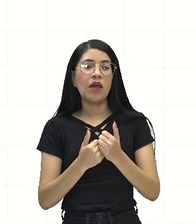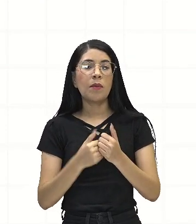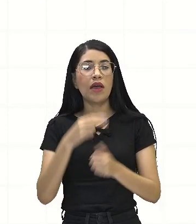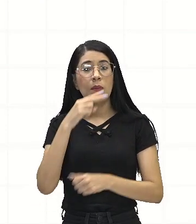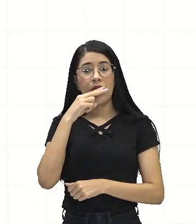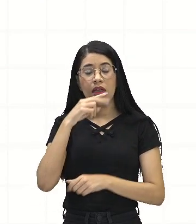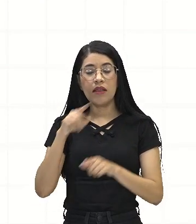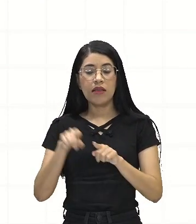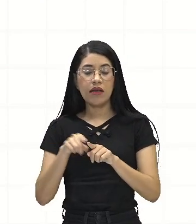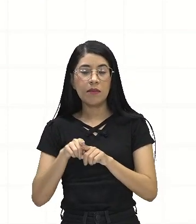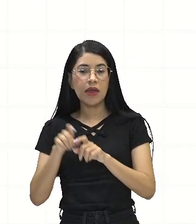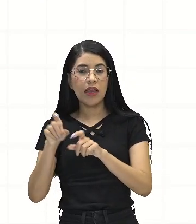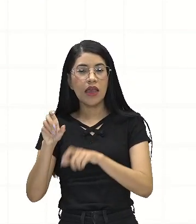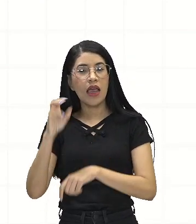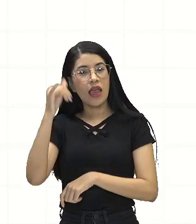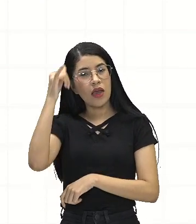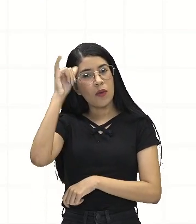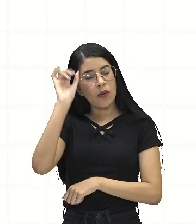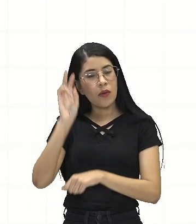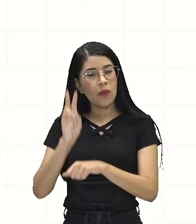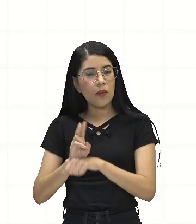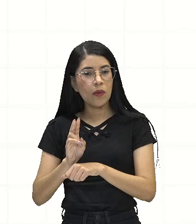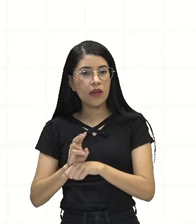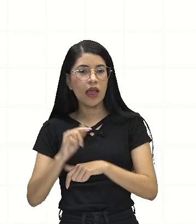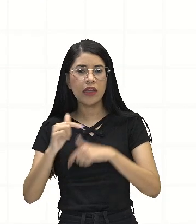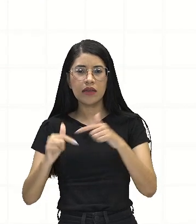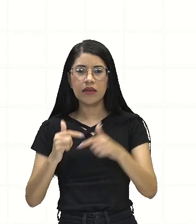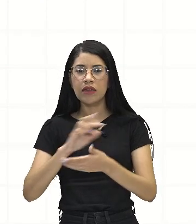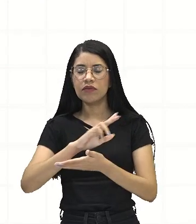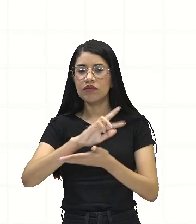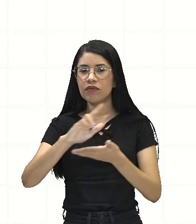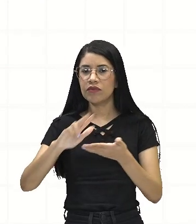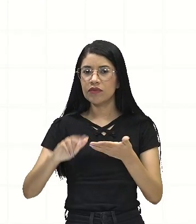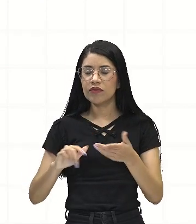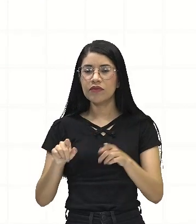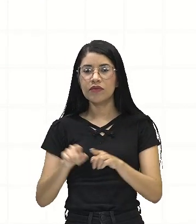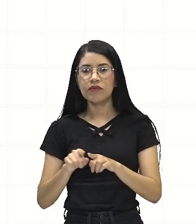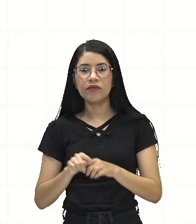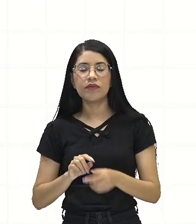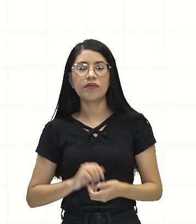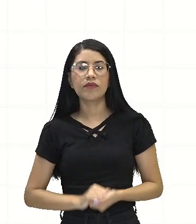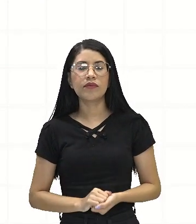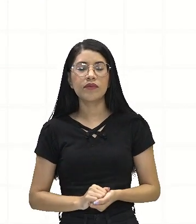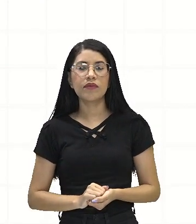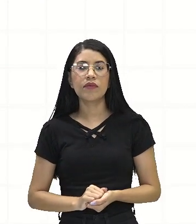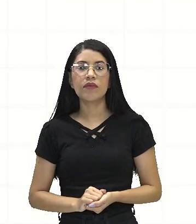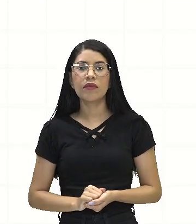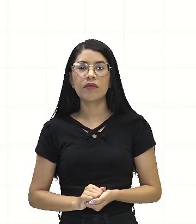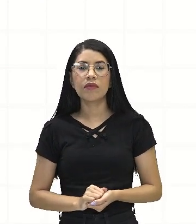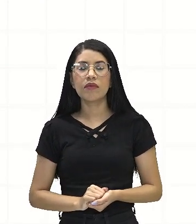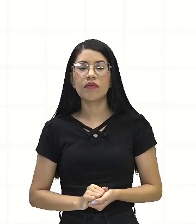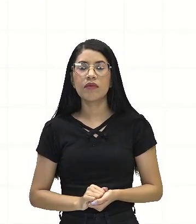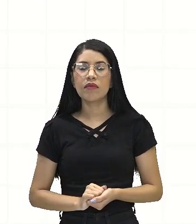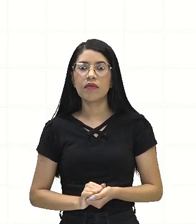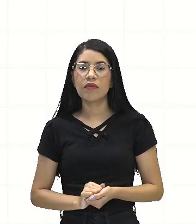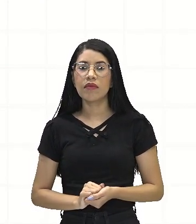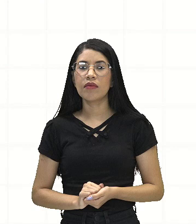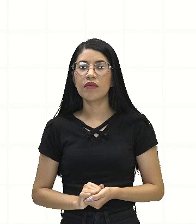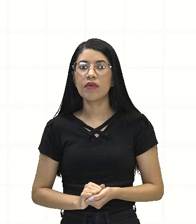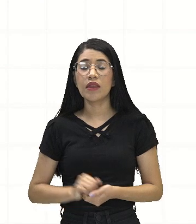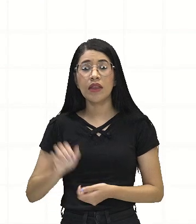de gado, algumas das atividades durante esse período, né? E aí nós temos as nascentes do rio ali